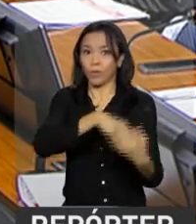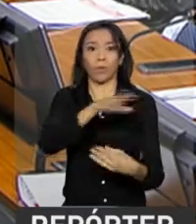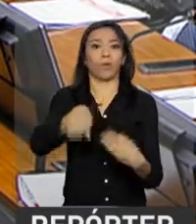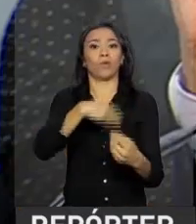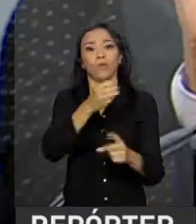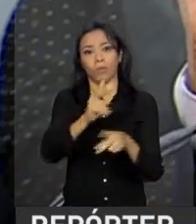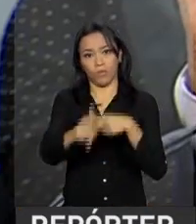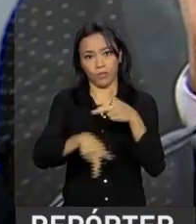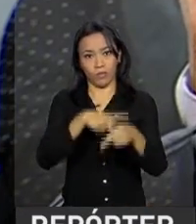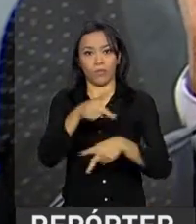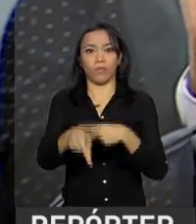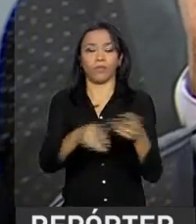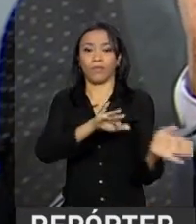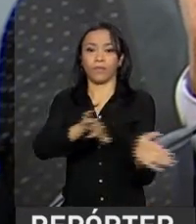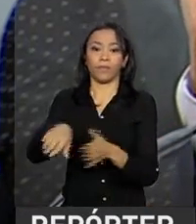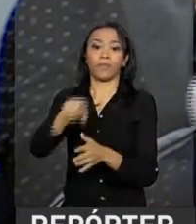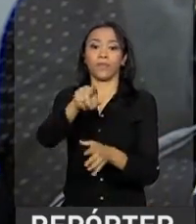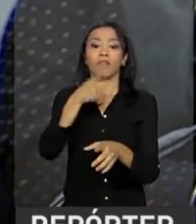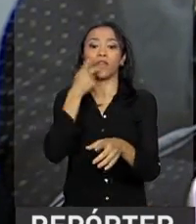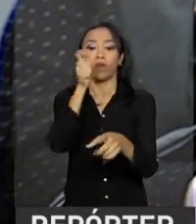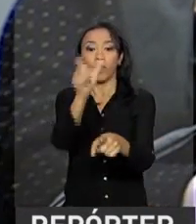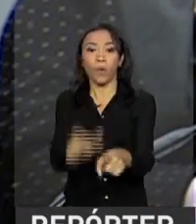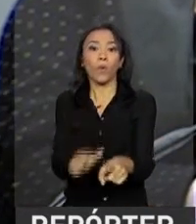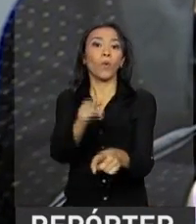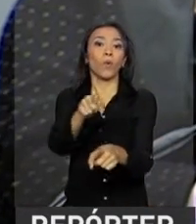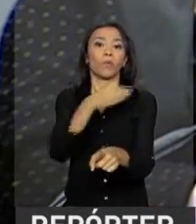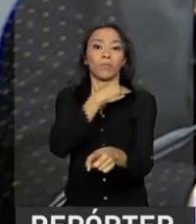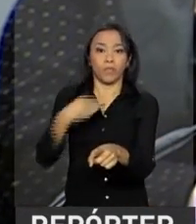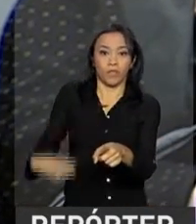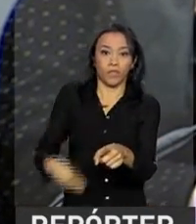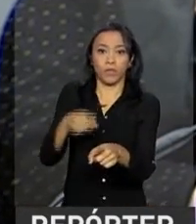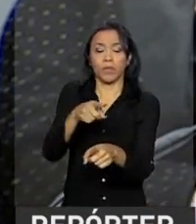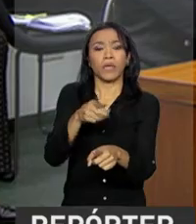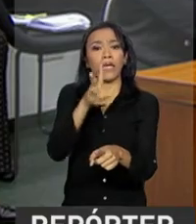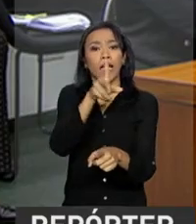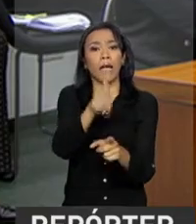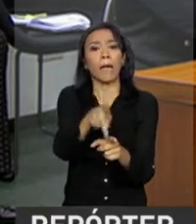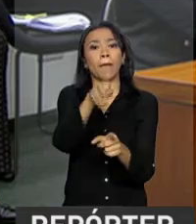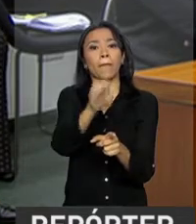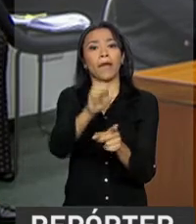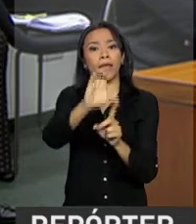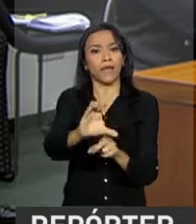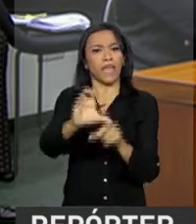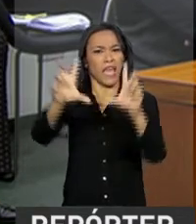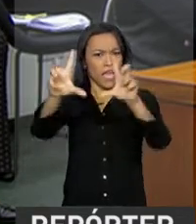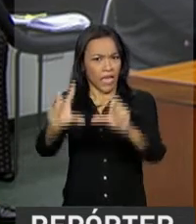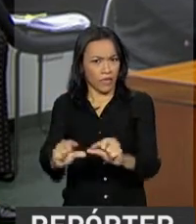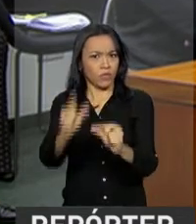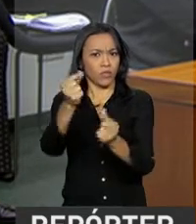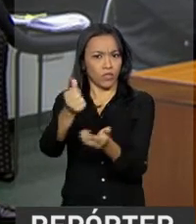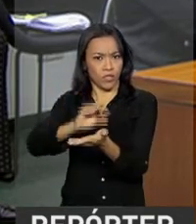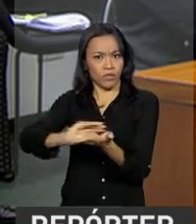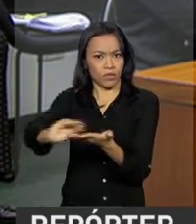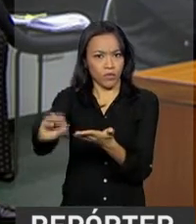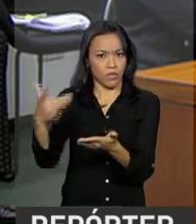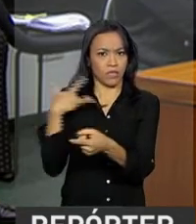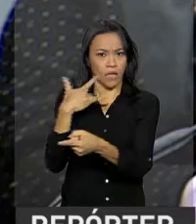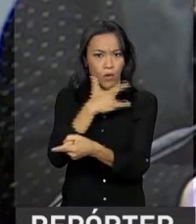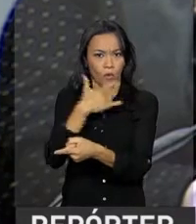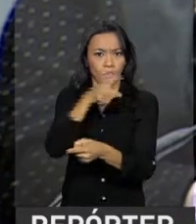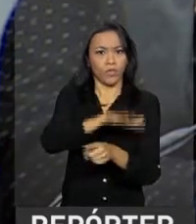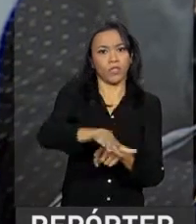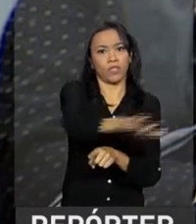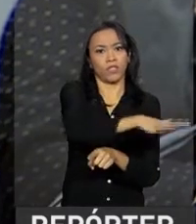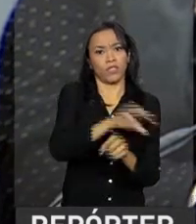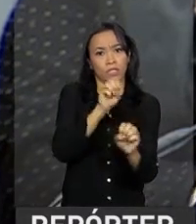população. O ministro da Fazenda, Henrique Meirelles, disse ainda que a PEC não vai reduzir os recursos para a saúde e educação.